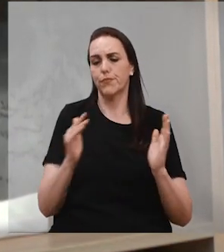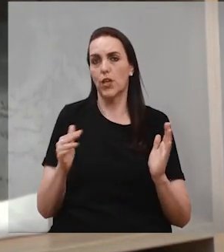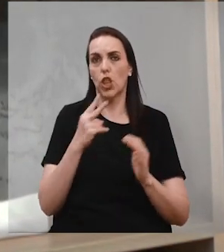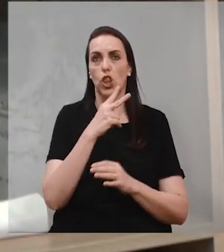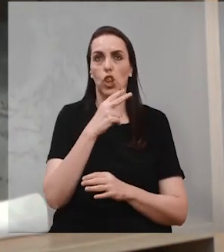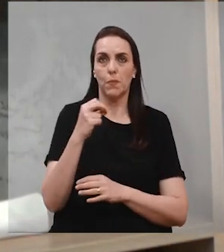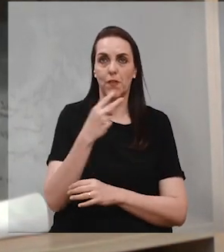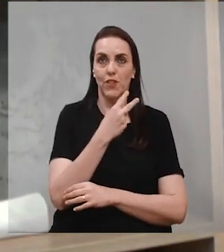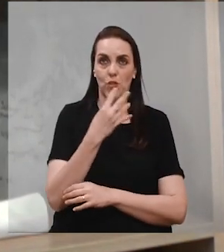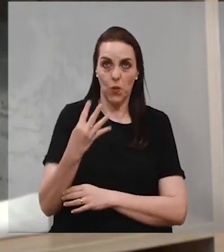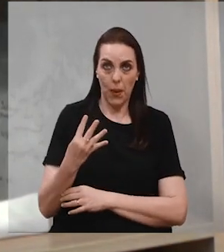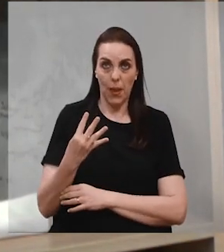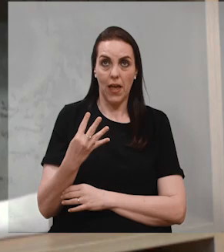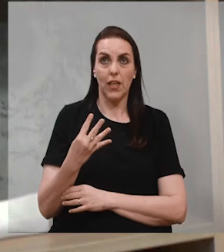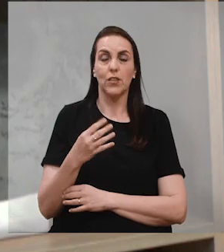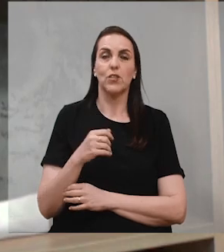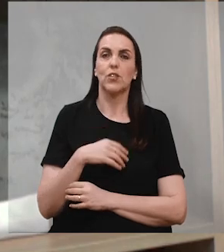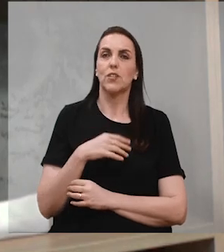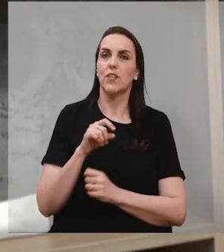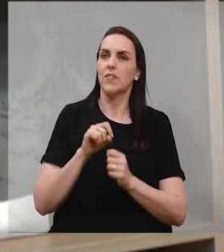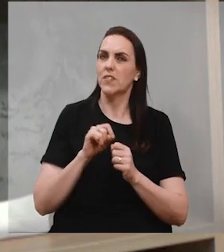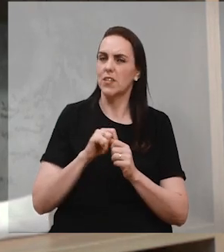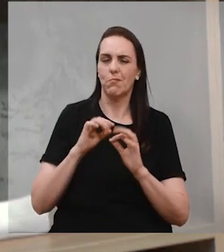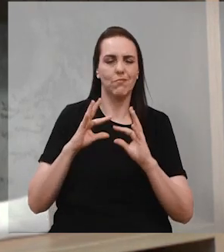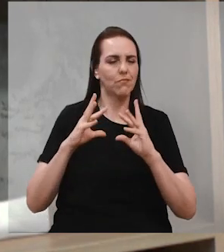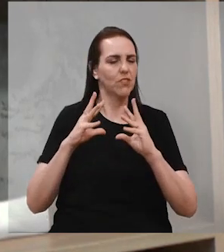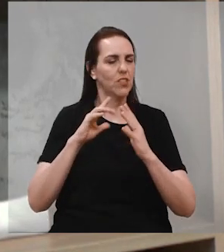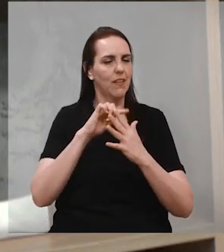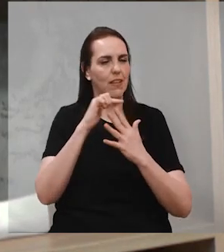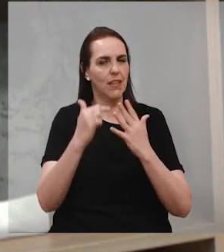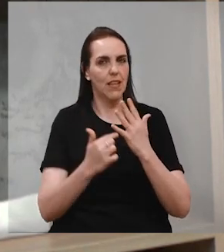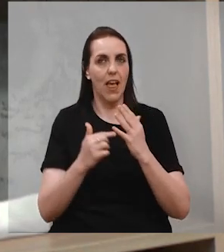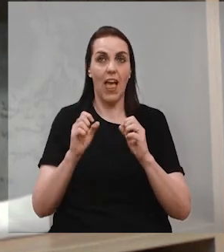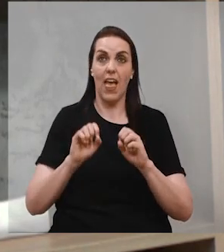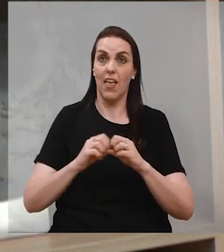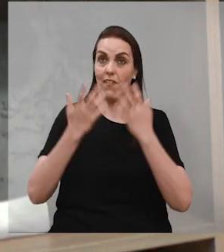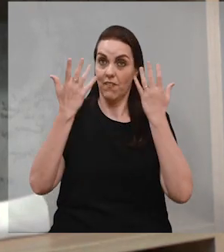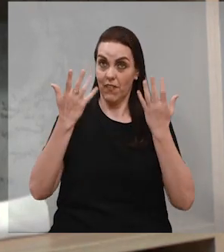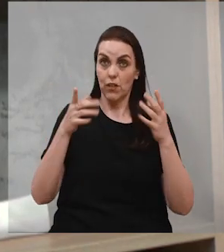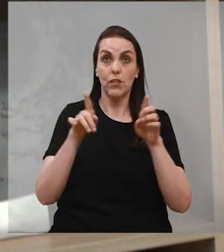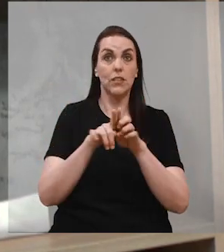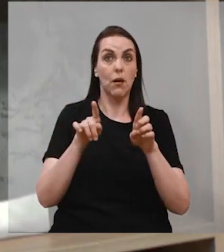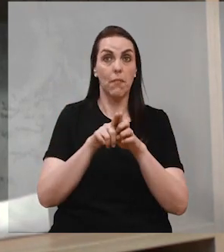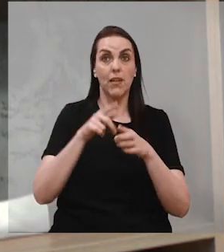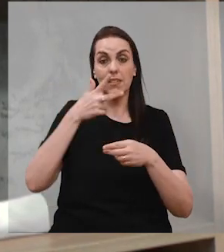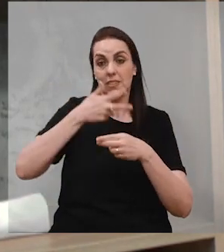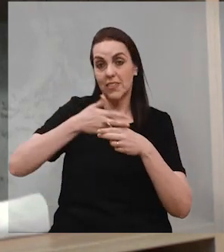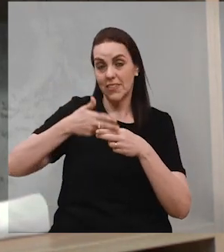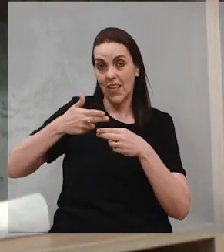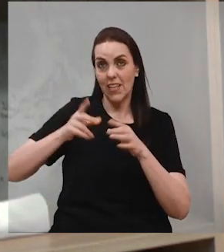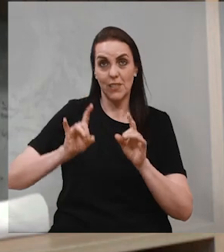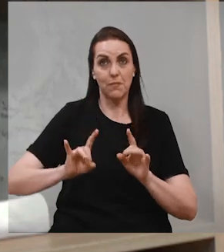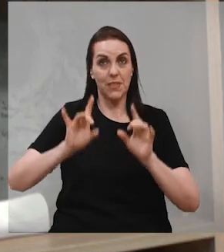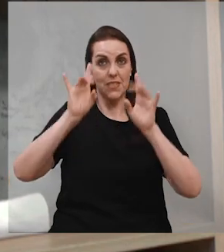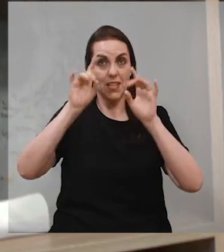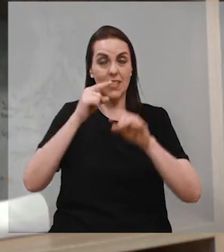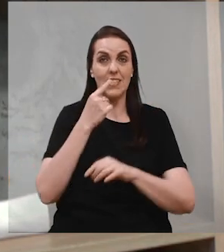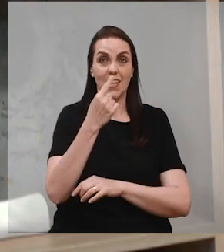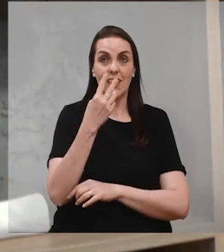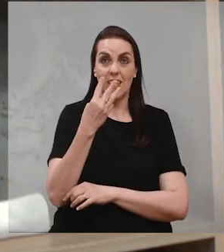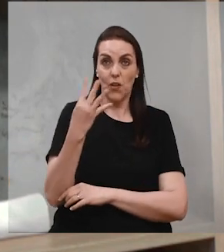longo de 2024, onde a gente cobriu diversos eventos e também a gente fez séries especiais, como a